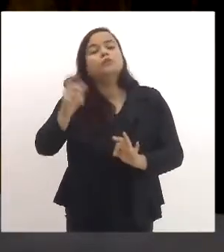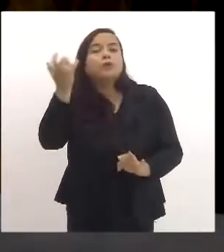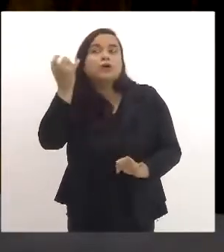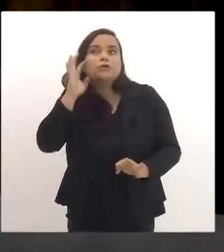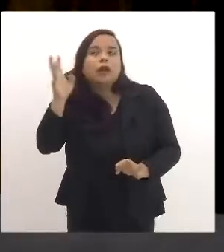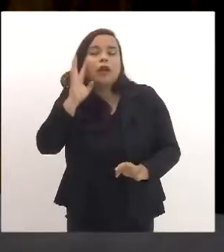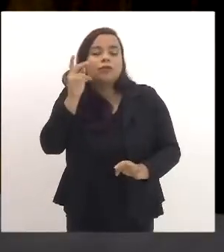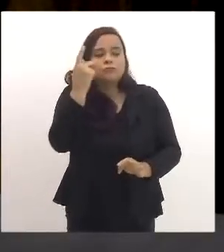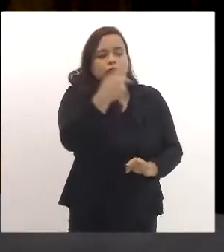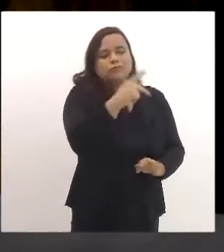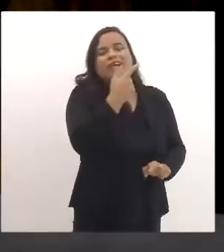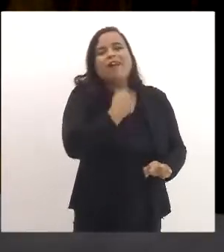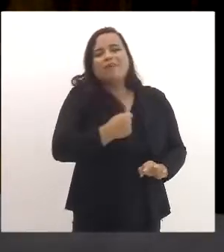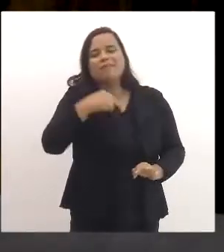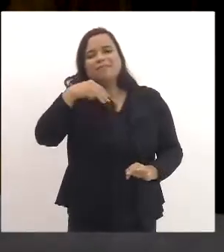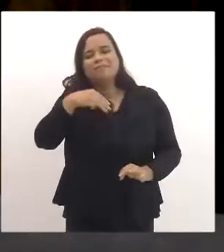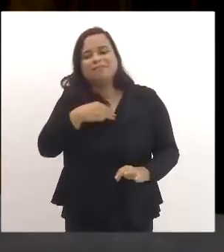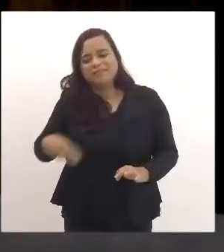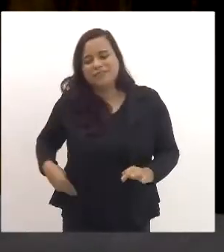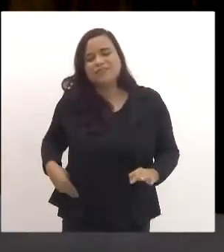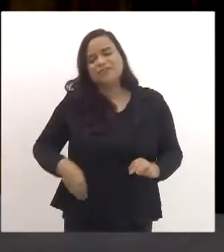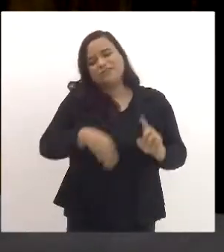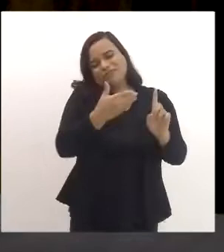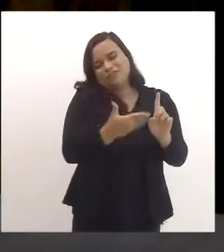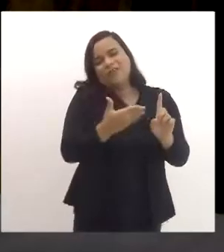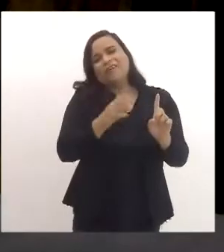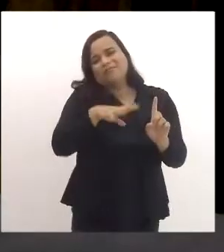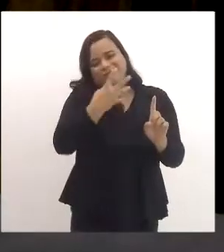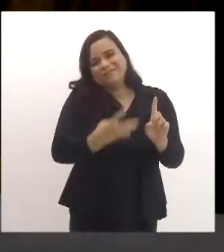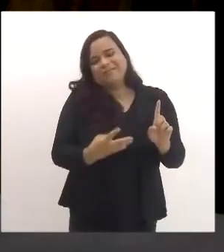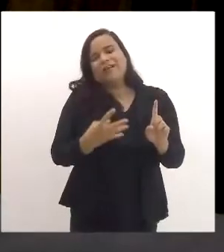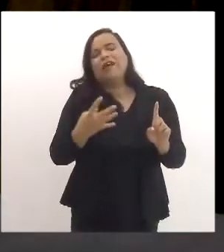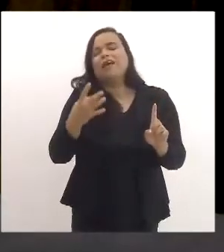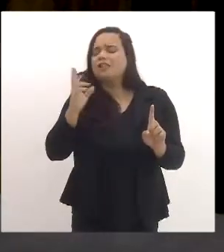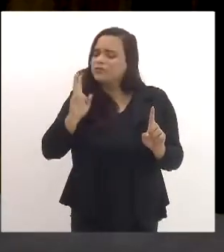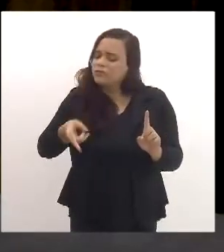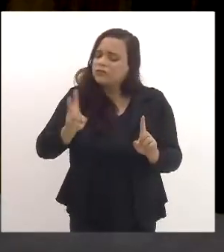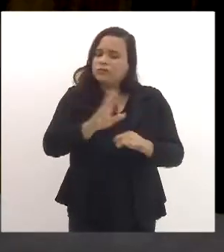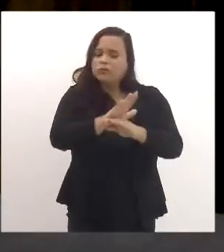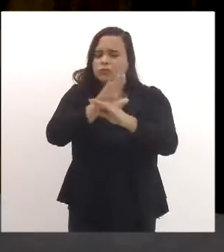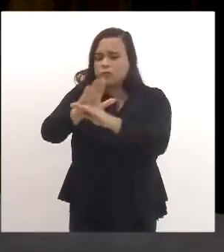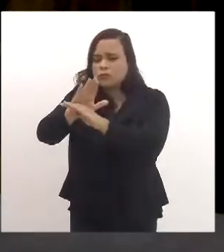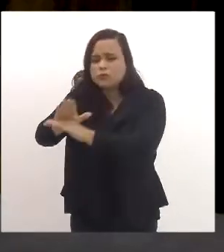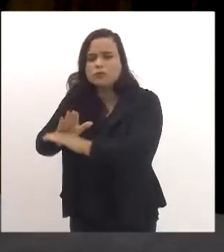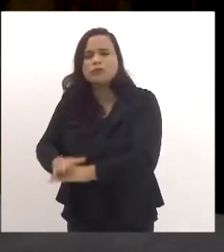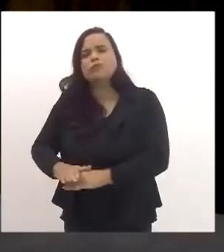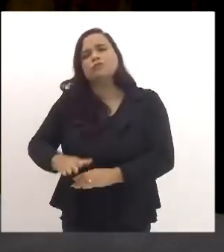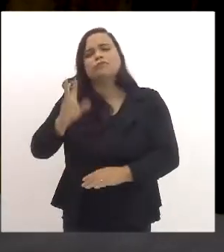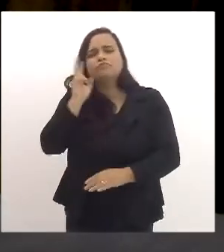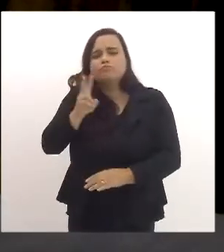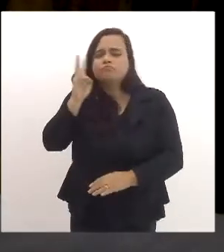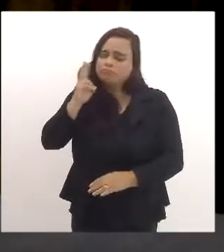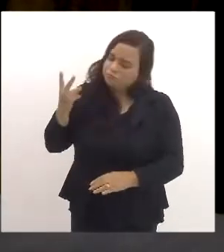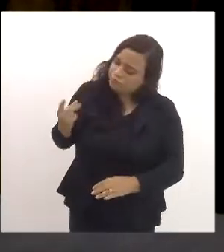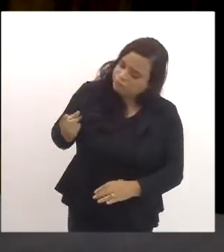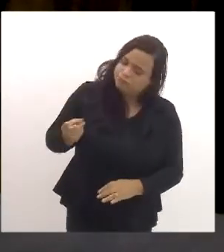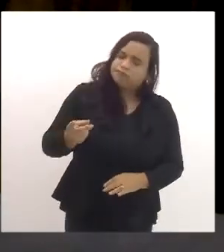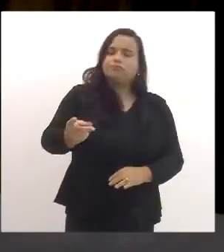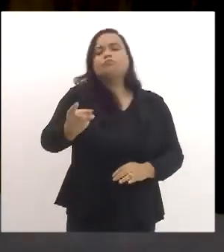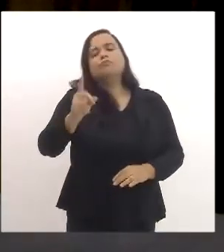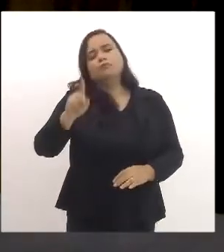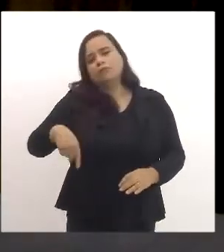do ministro Manuel Heitor nos ajudarão muito a continuar esse legado que é